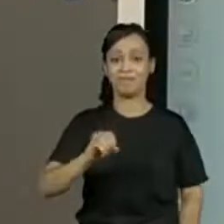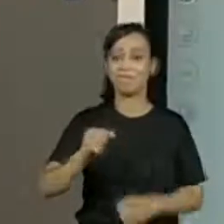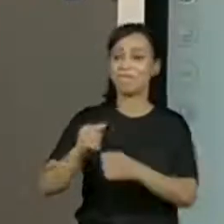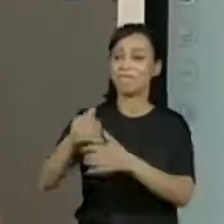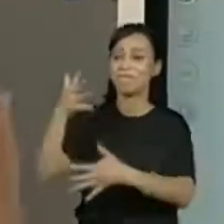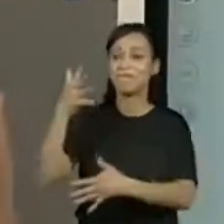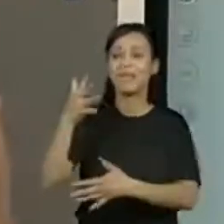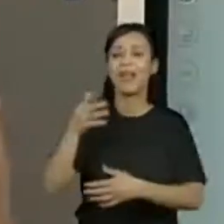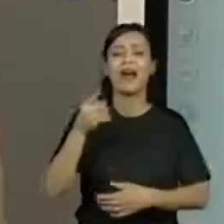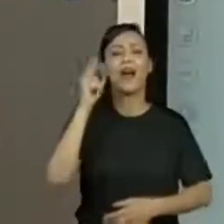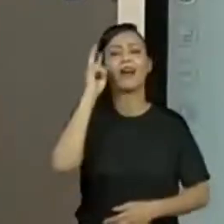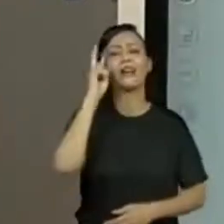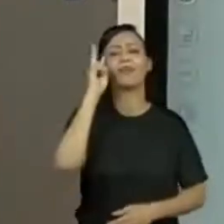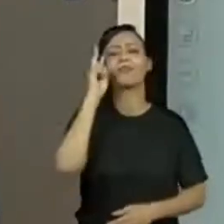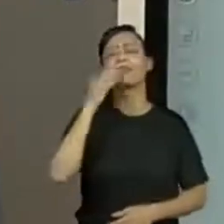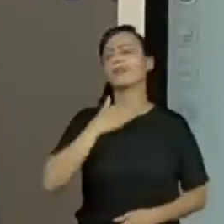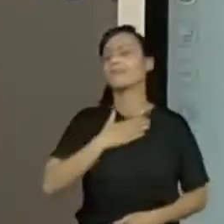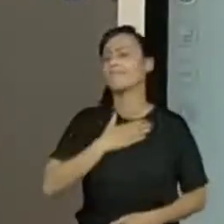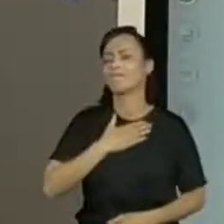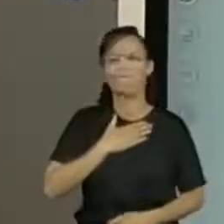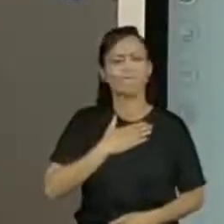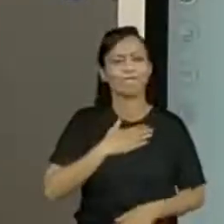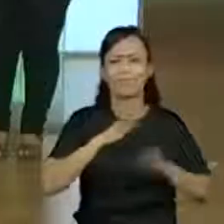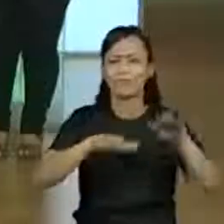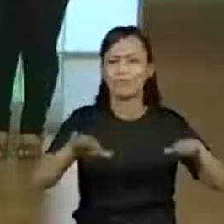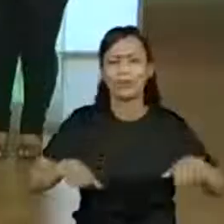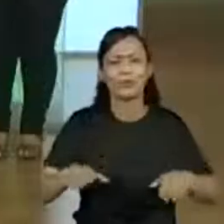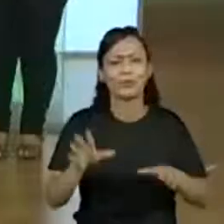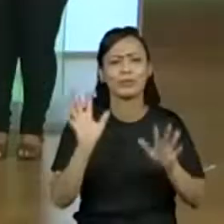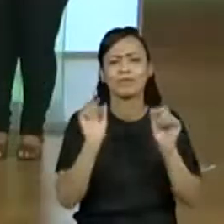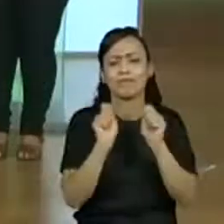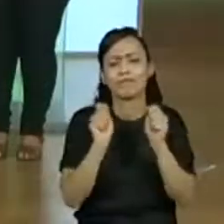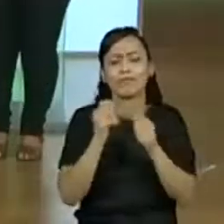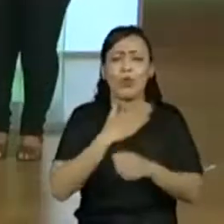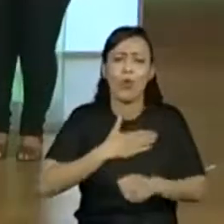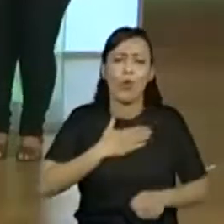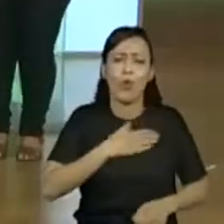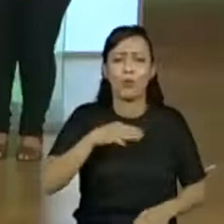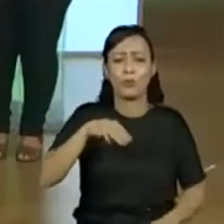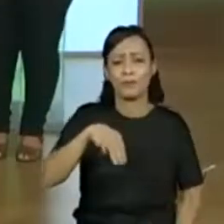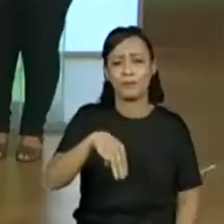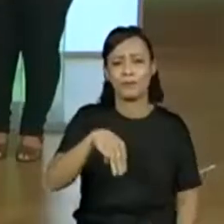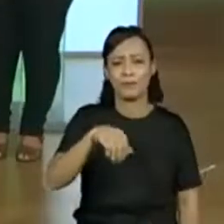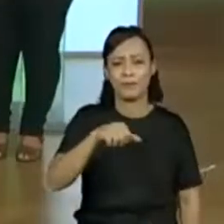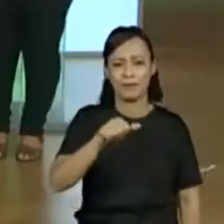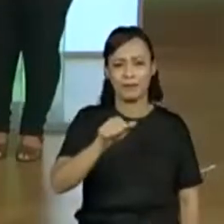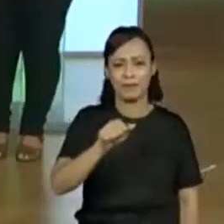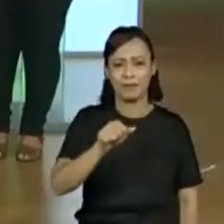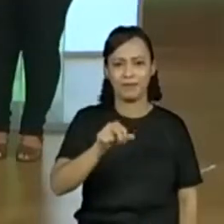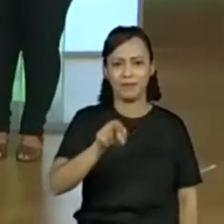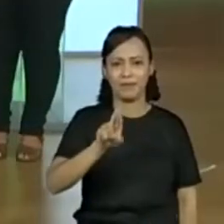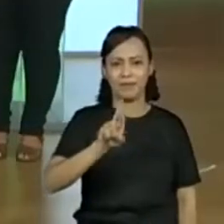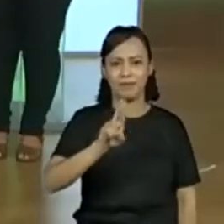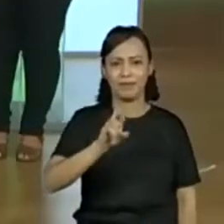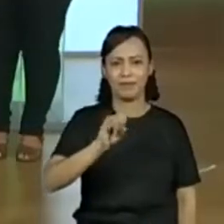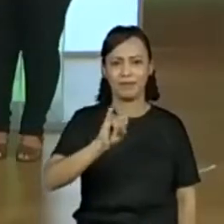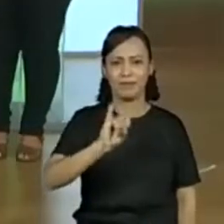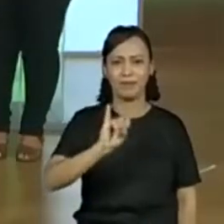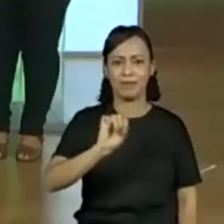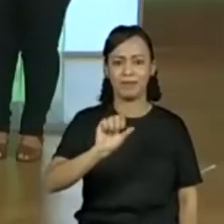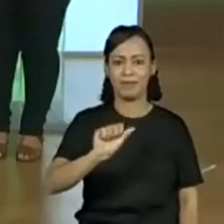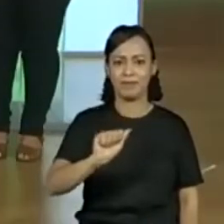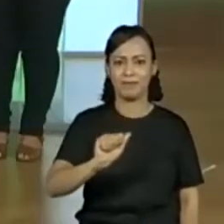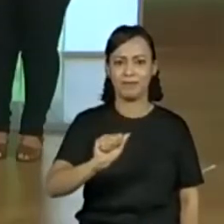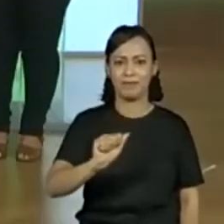minha aluna que me ensinou tantas coisas beijo beijo Maria cinco Maria cinco vamos lá ó